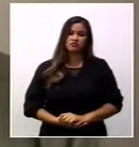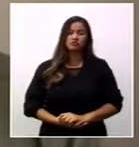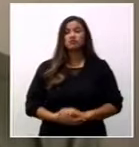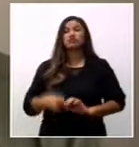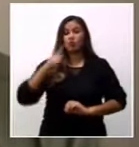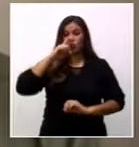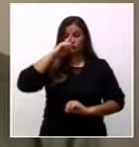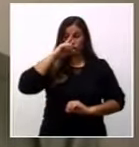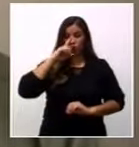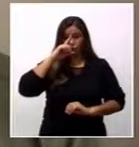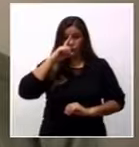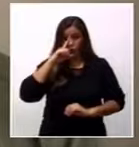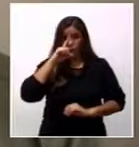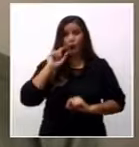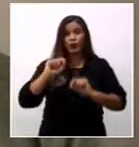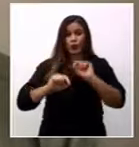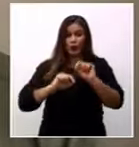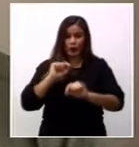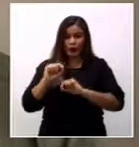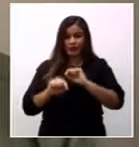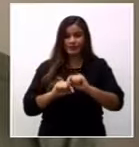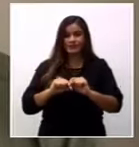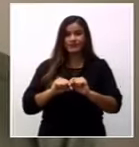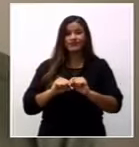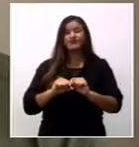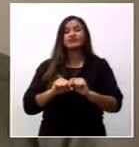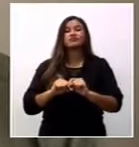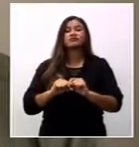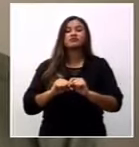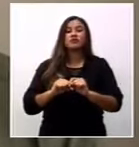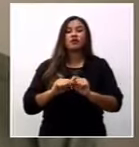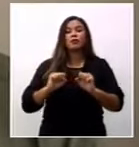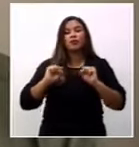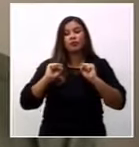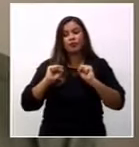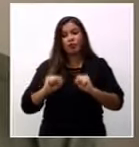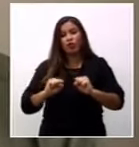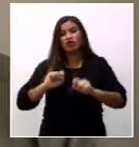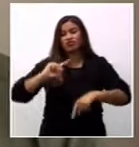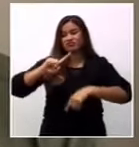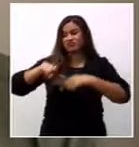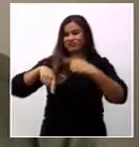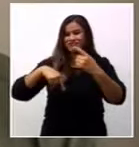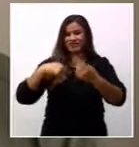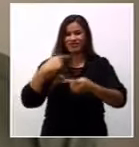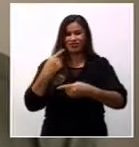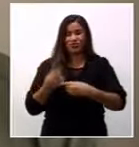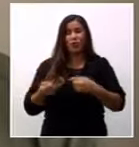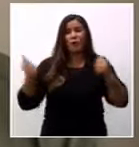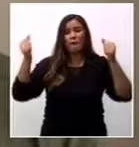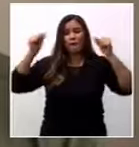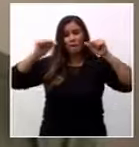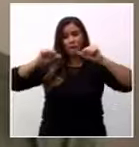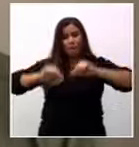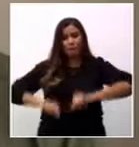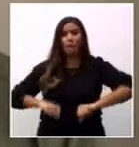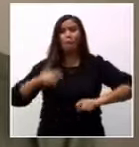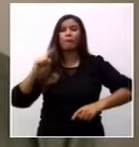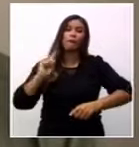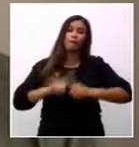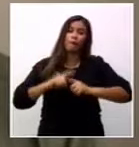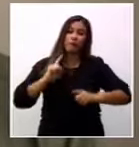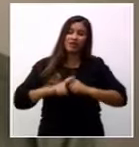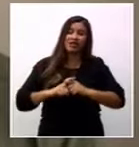que é um outro conceito, né, é a possibilidade de se ter uma consequência prejudicial ou danosa em função